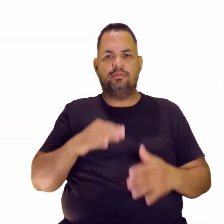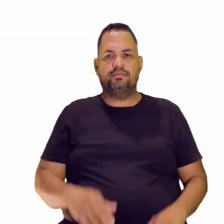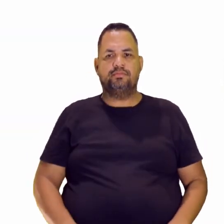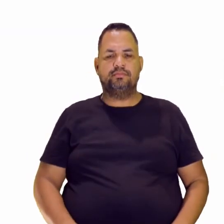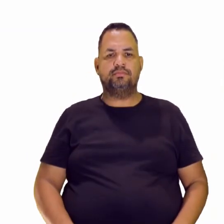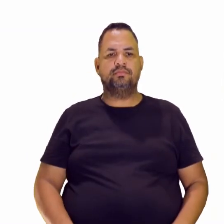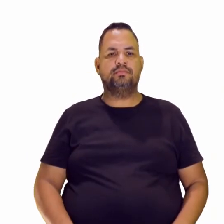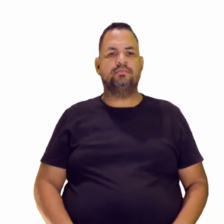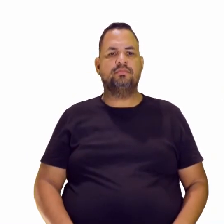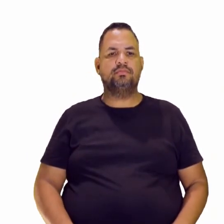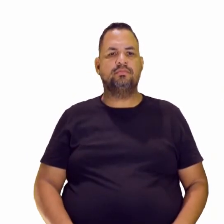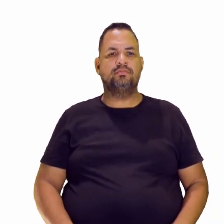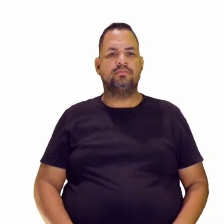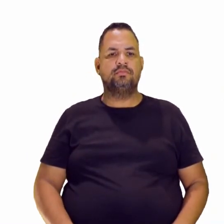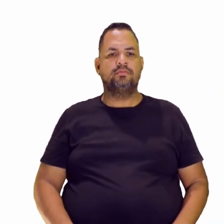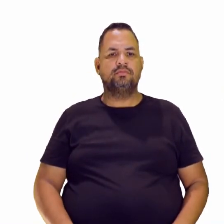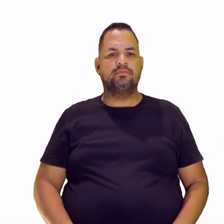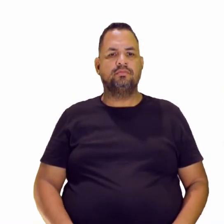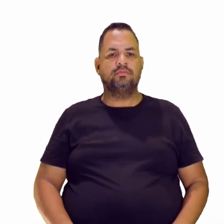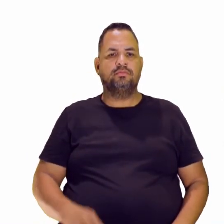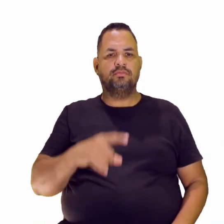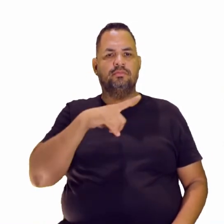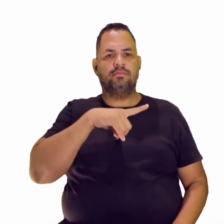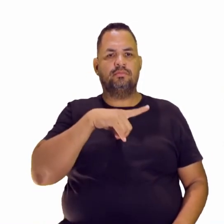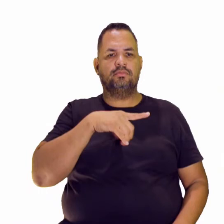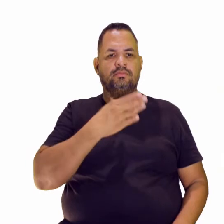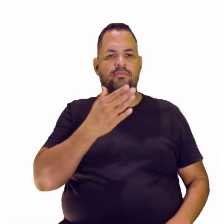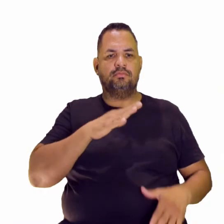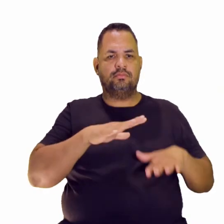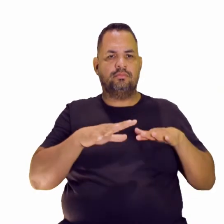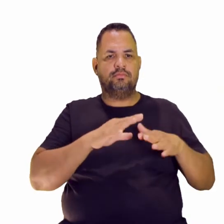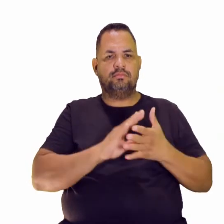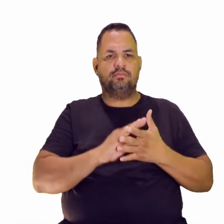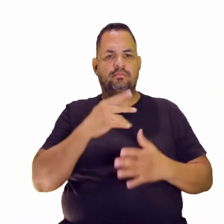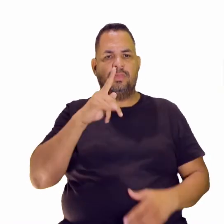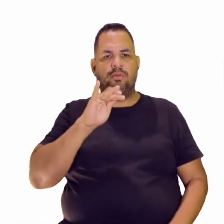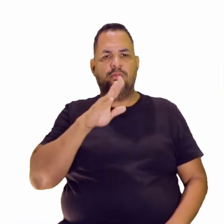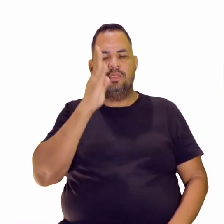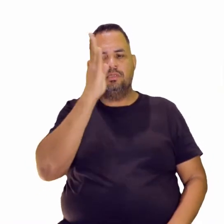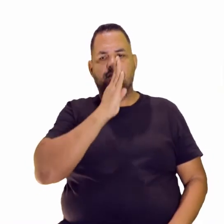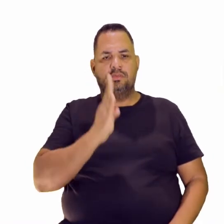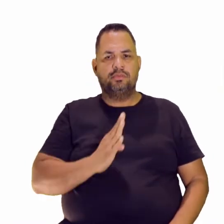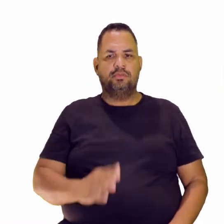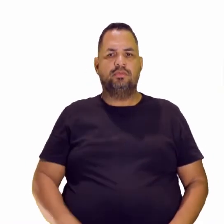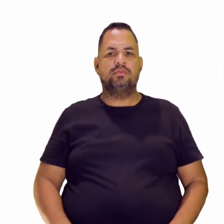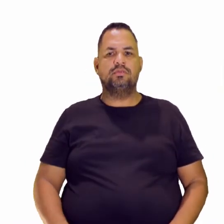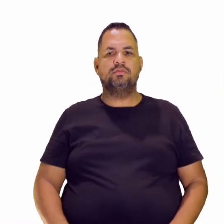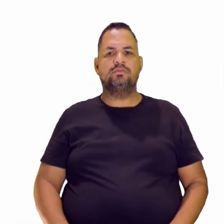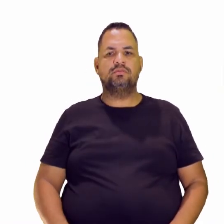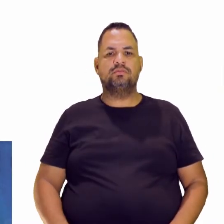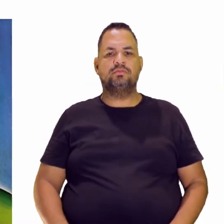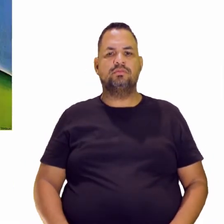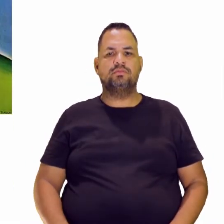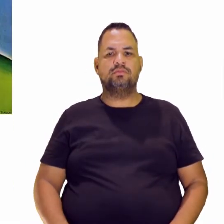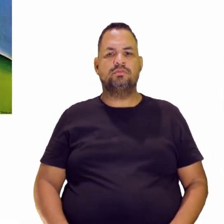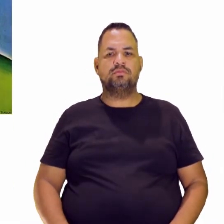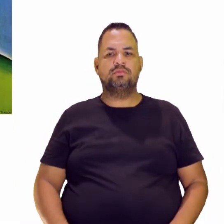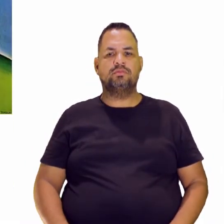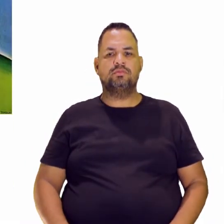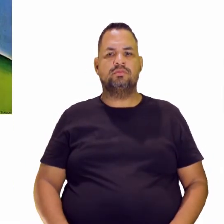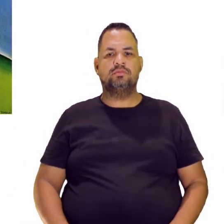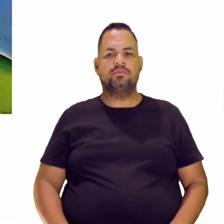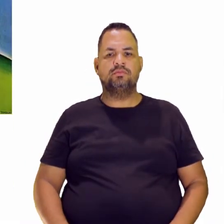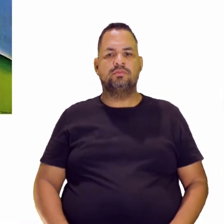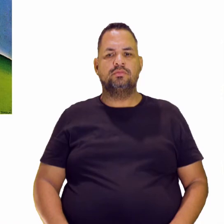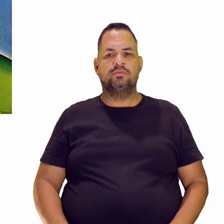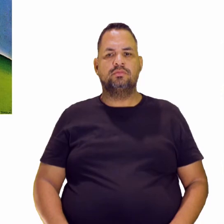Então, vamos vendo aqui que tem o movimento Pau-Brasil e o